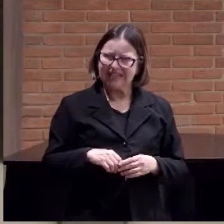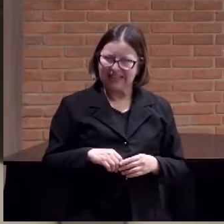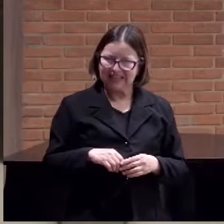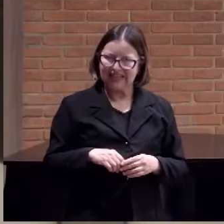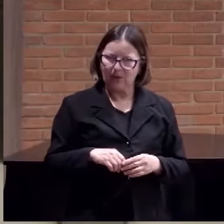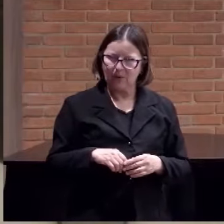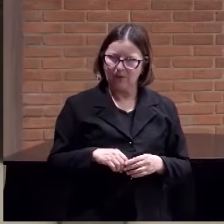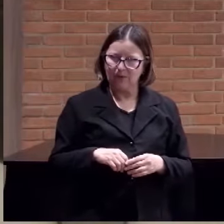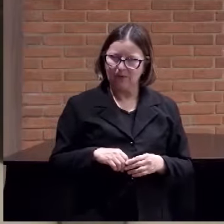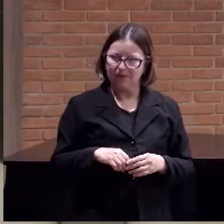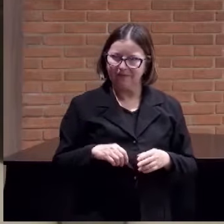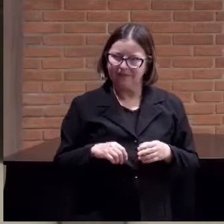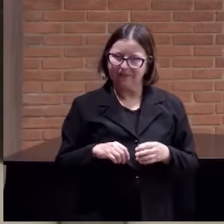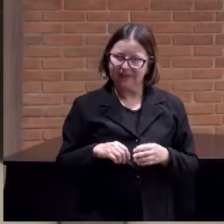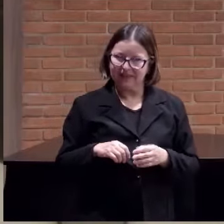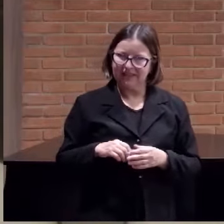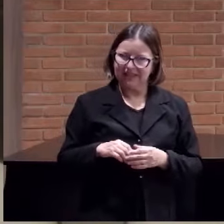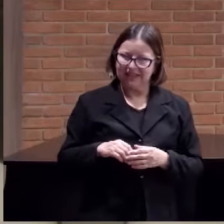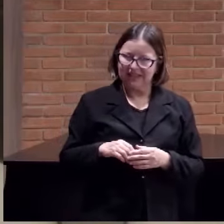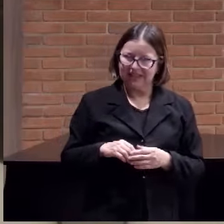nem o Pai, nem a mim.